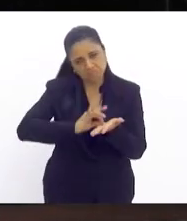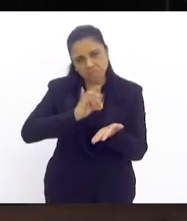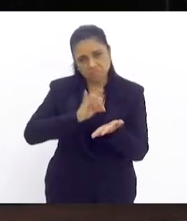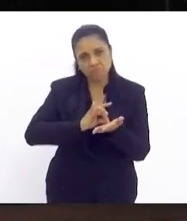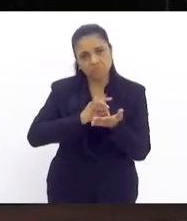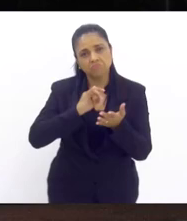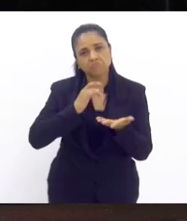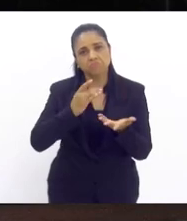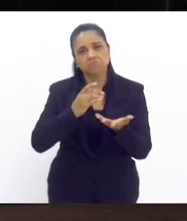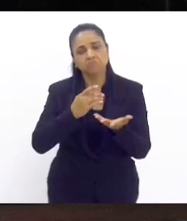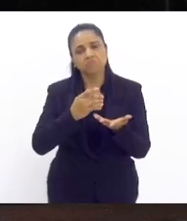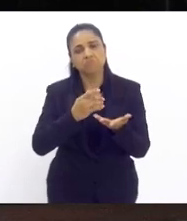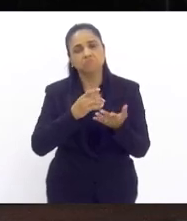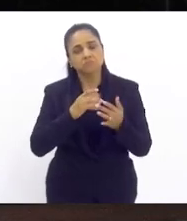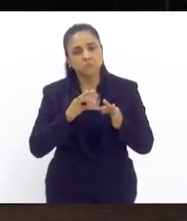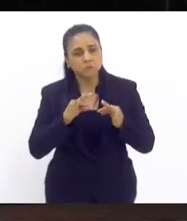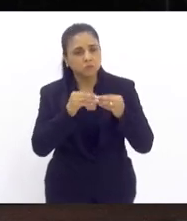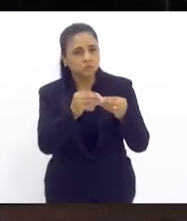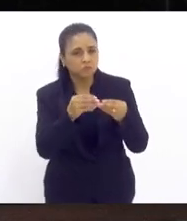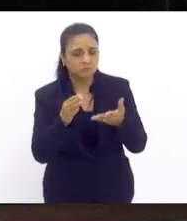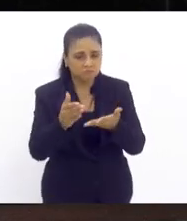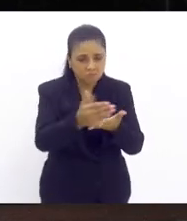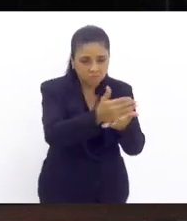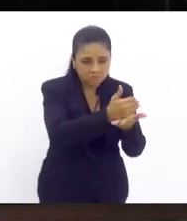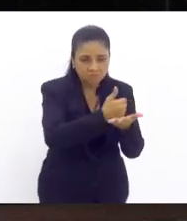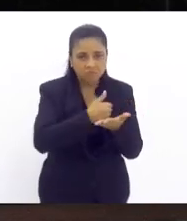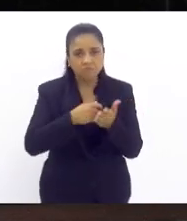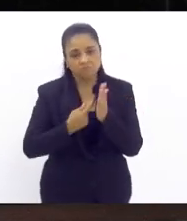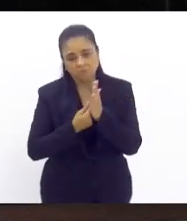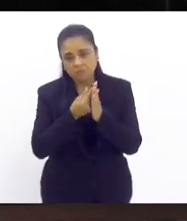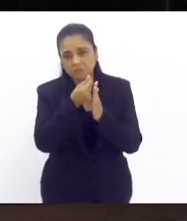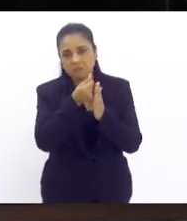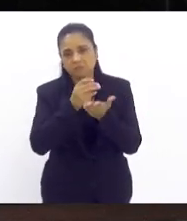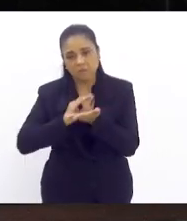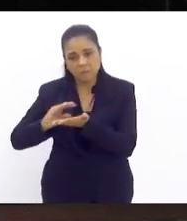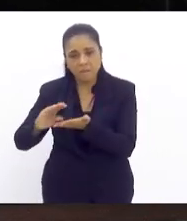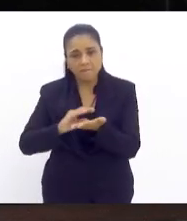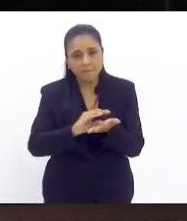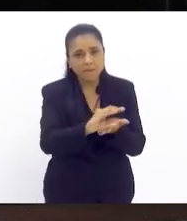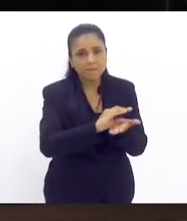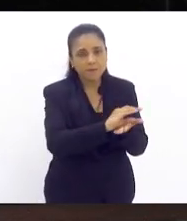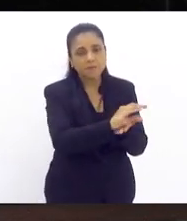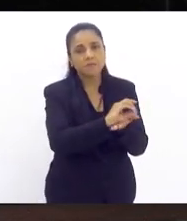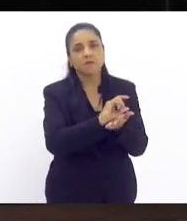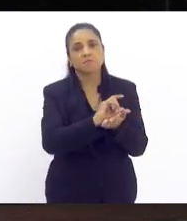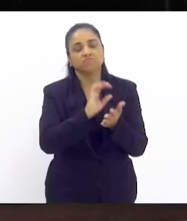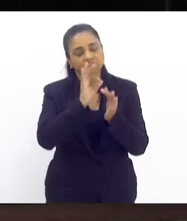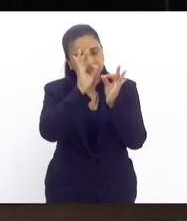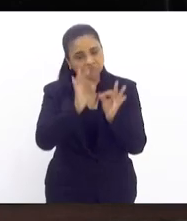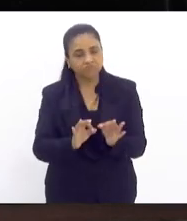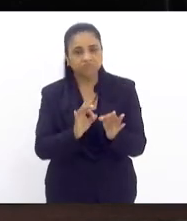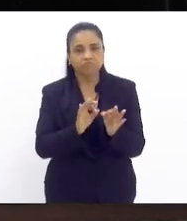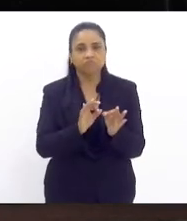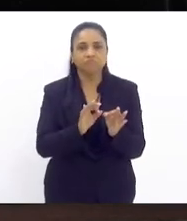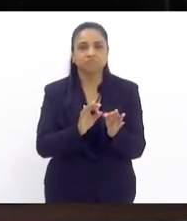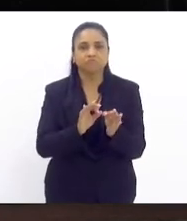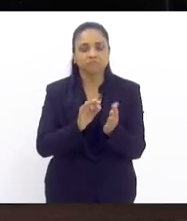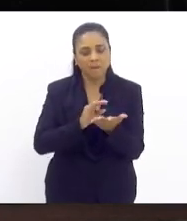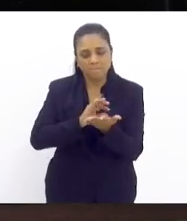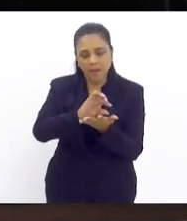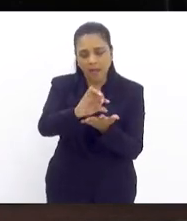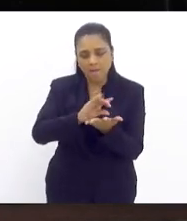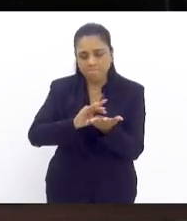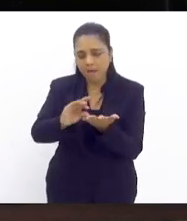que toda essa projeção de receita e de investimento estejam ali definidos algumas